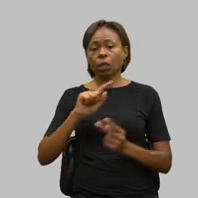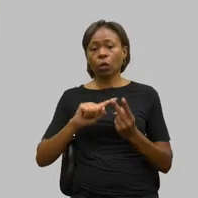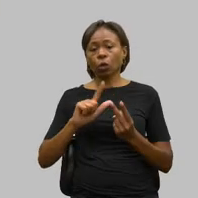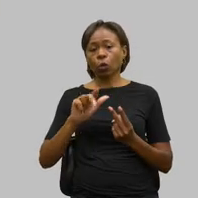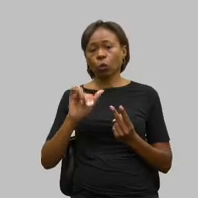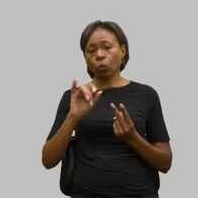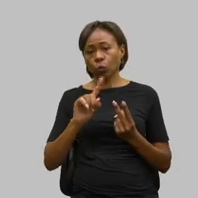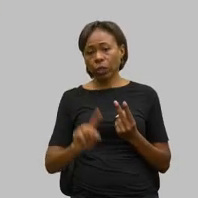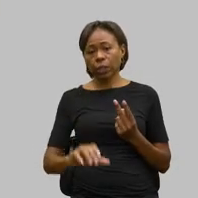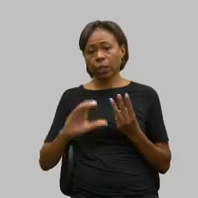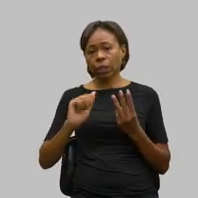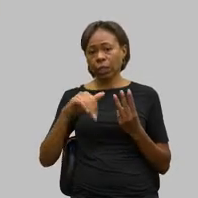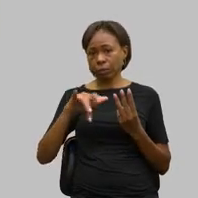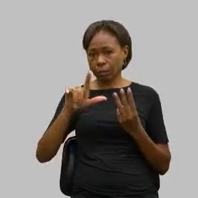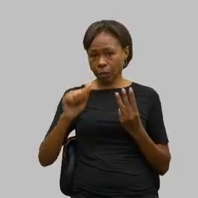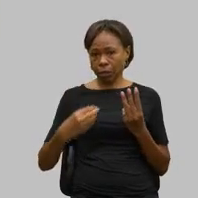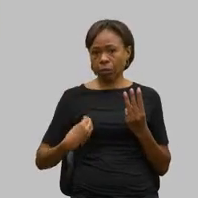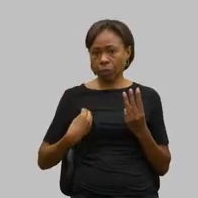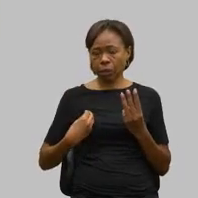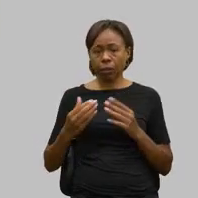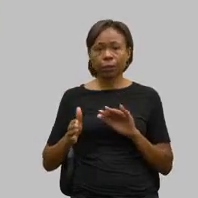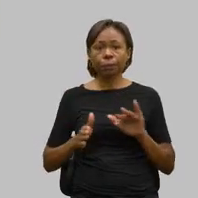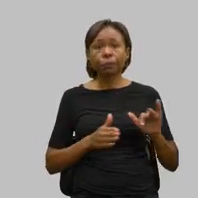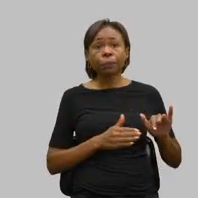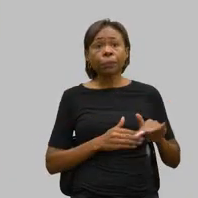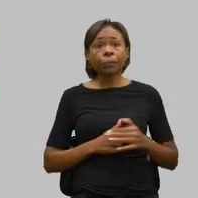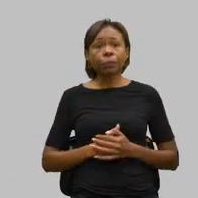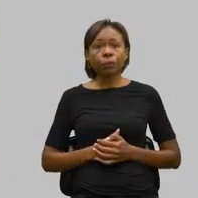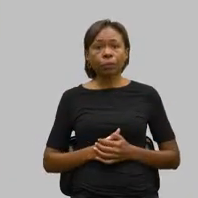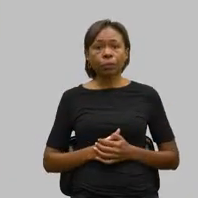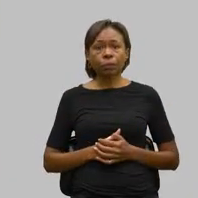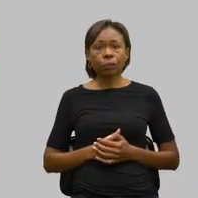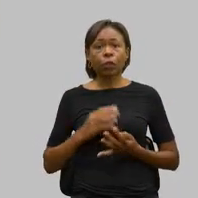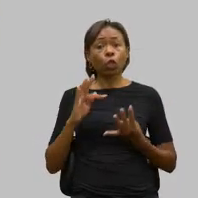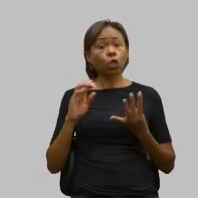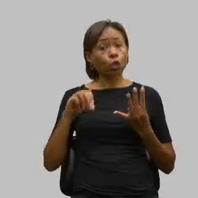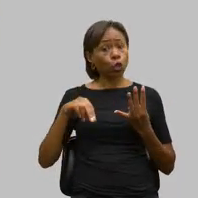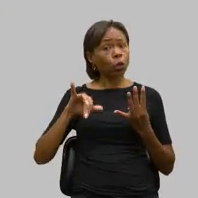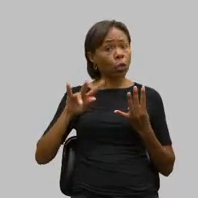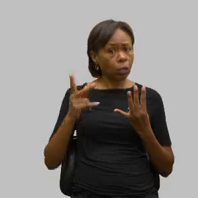Também, como... o Toninho lá também.